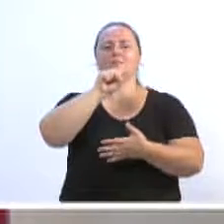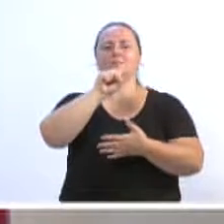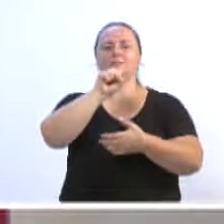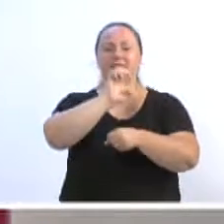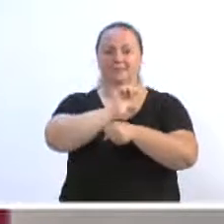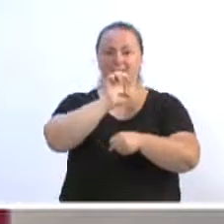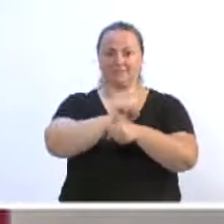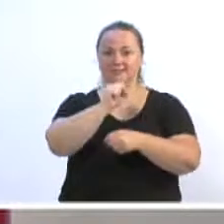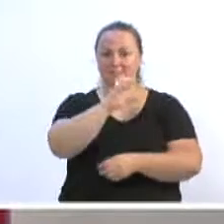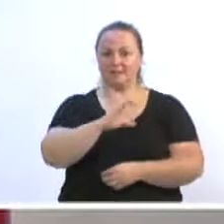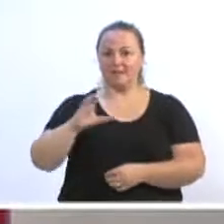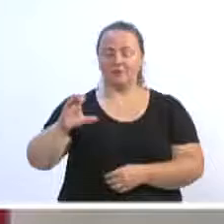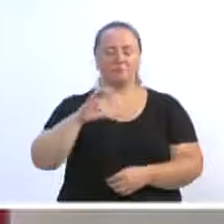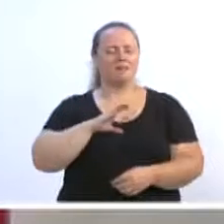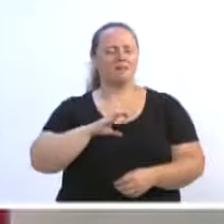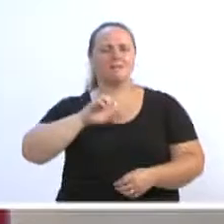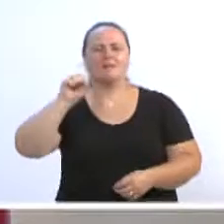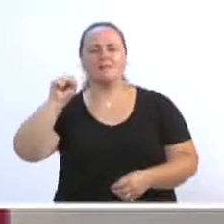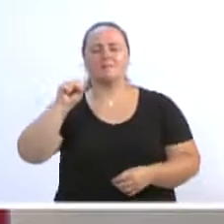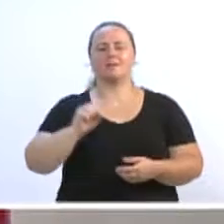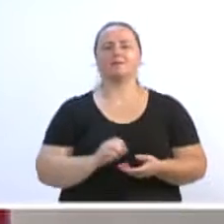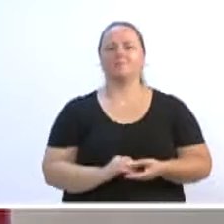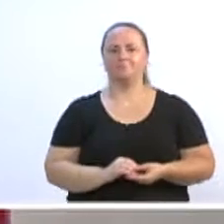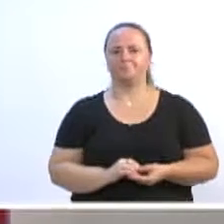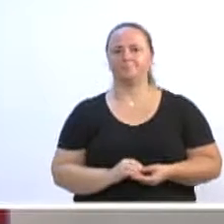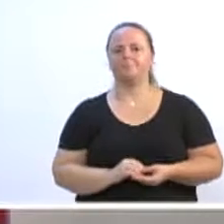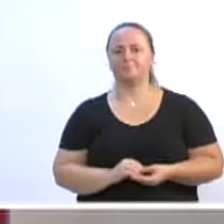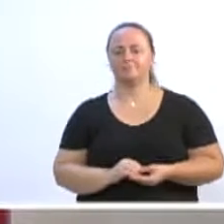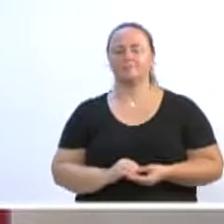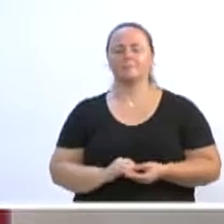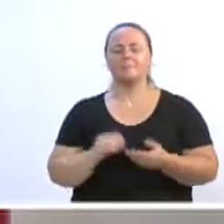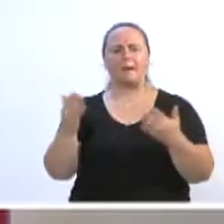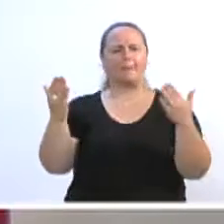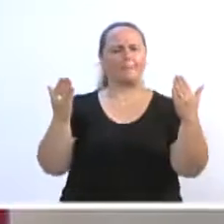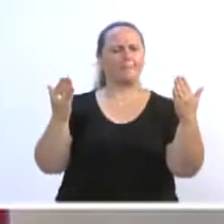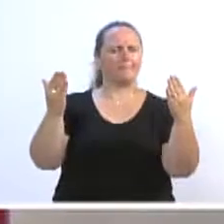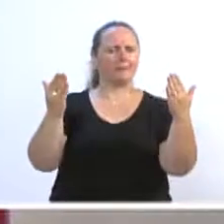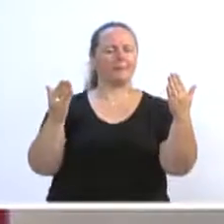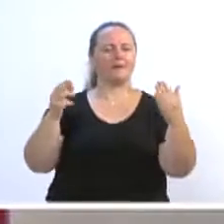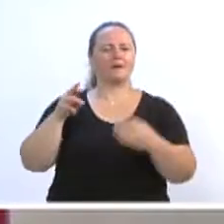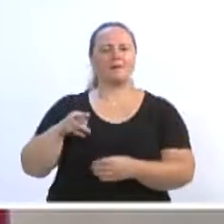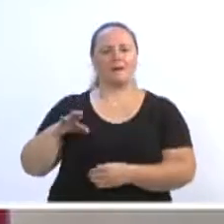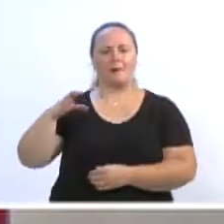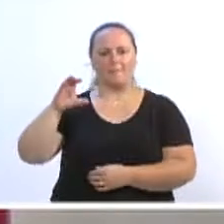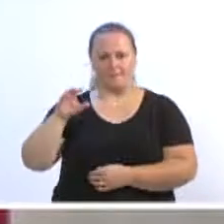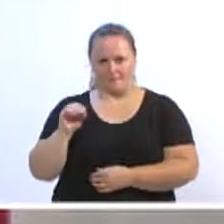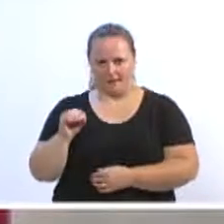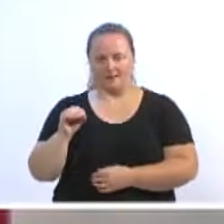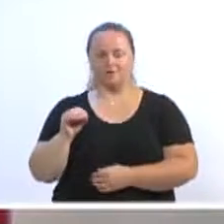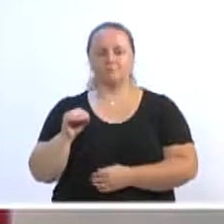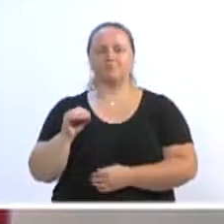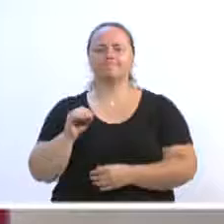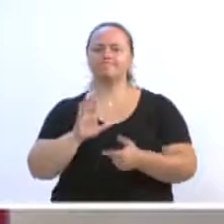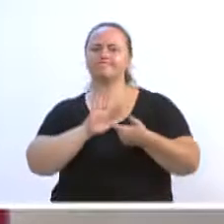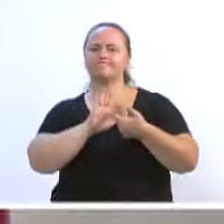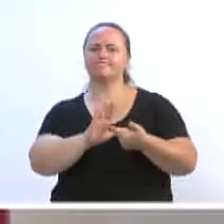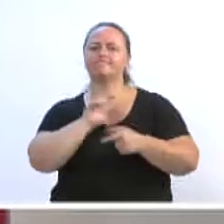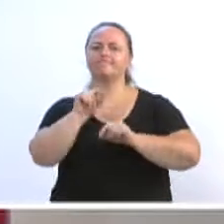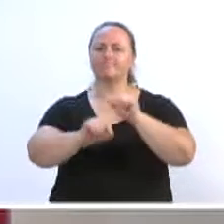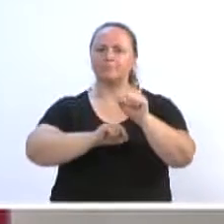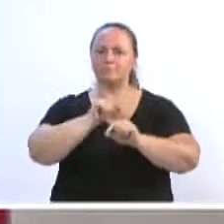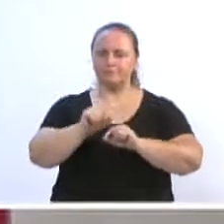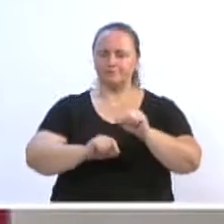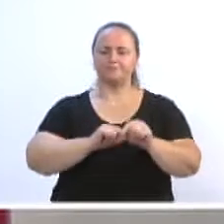Esse é um dado importante. Em comparação com março do ano passado, o CAGED apontou um crescimento